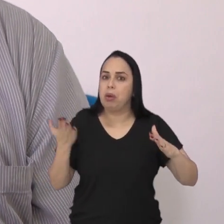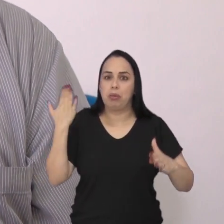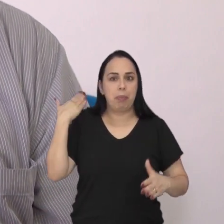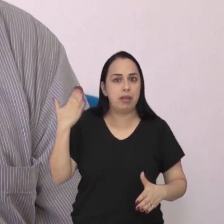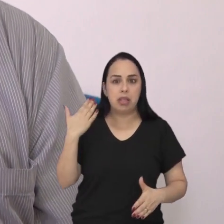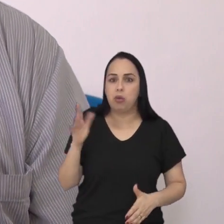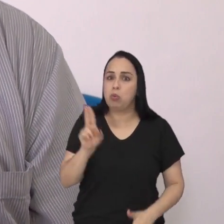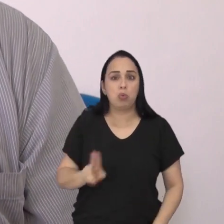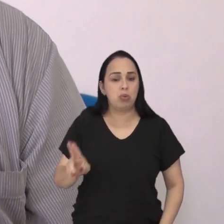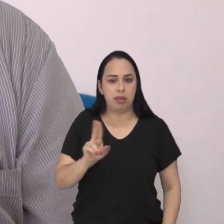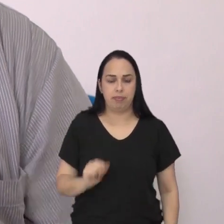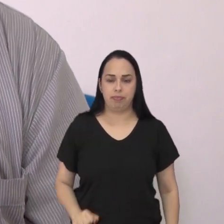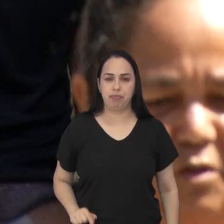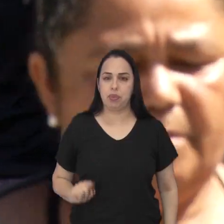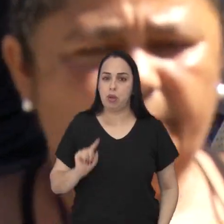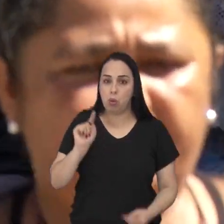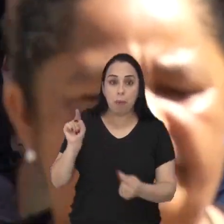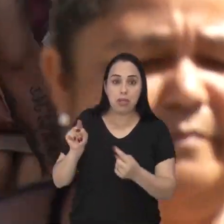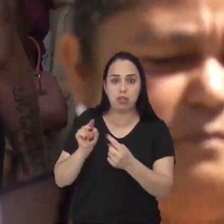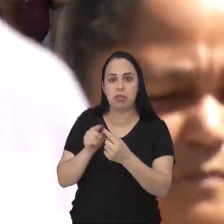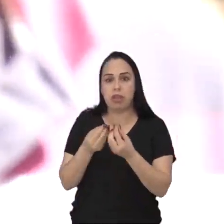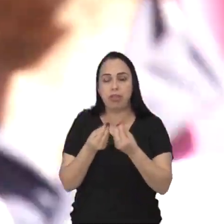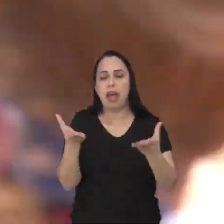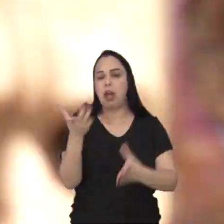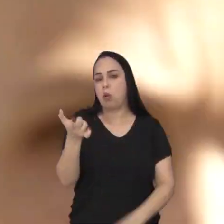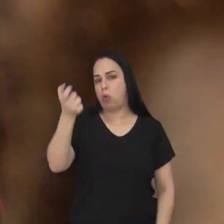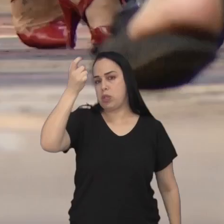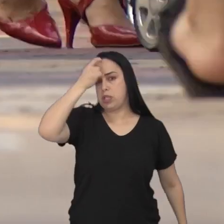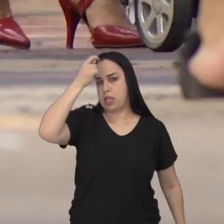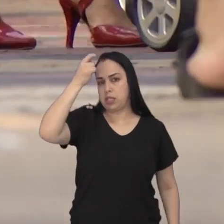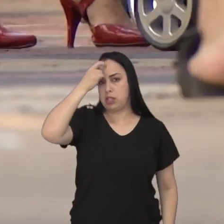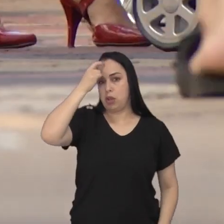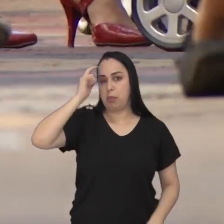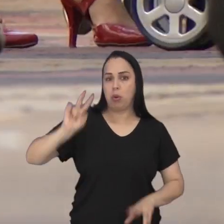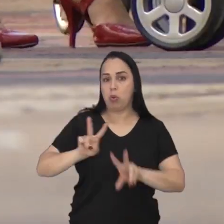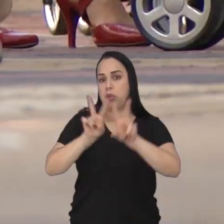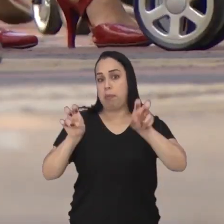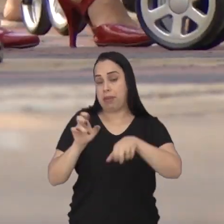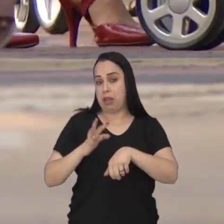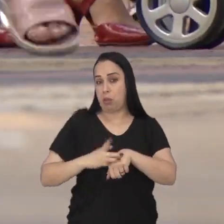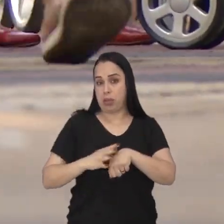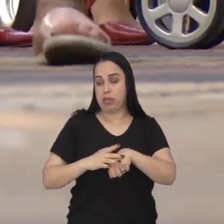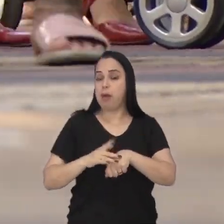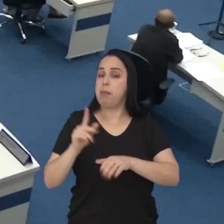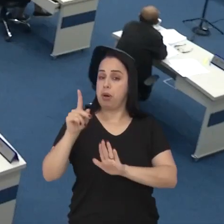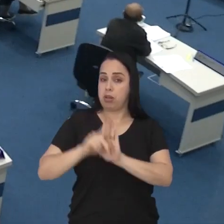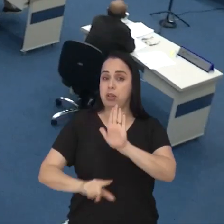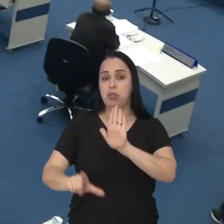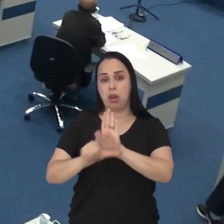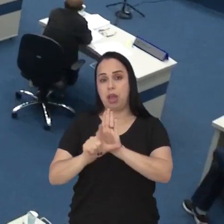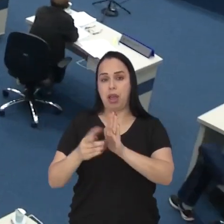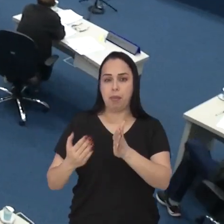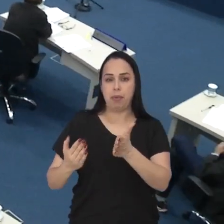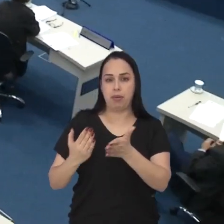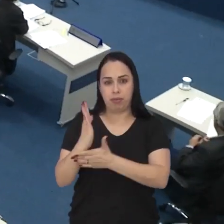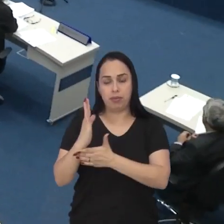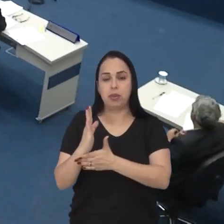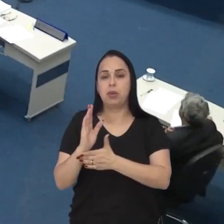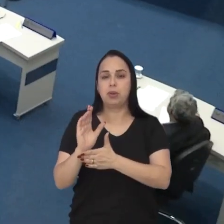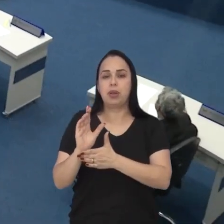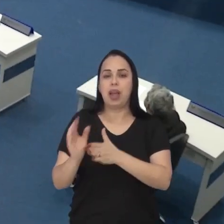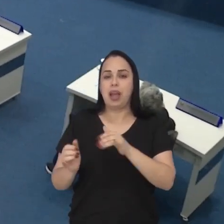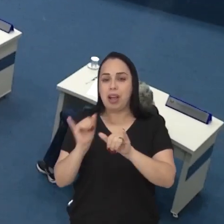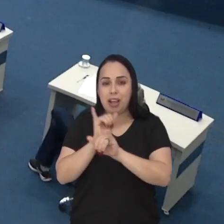e 2006, não tinha nada. Com o objetivo de conscientizar a população sobre a doença, um projeto aprovado aqui